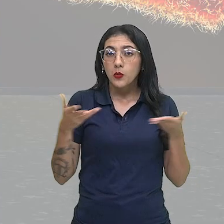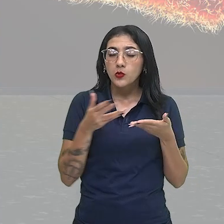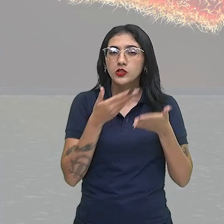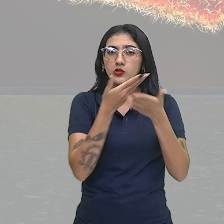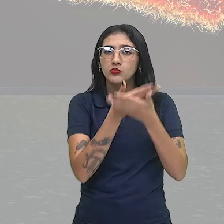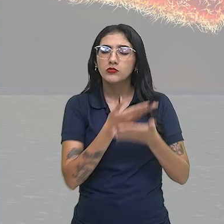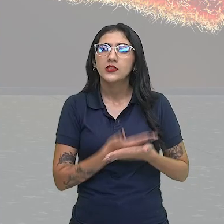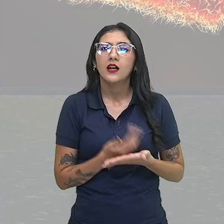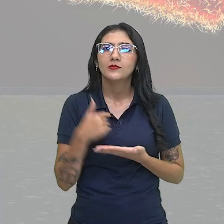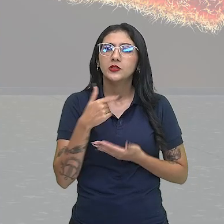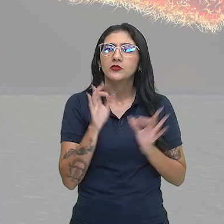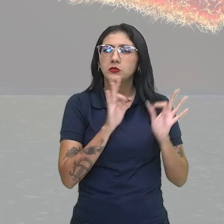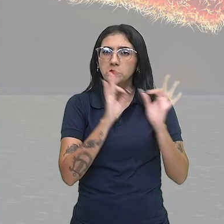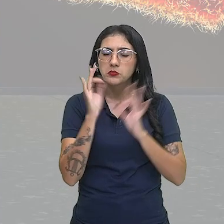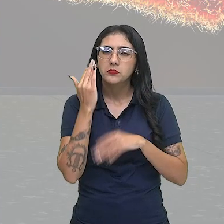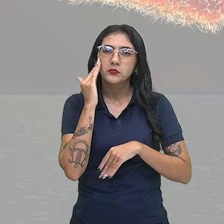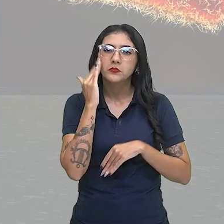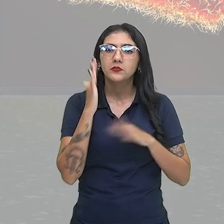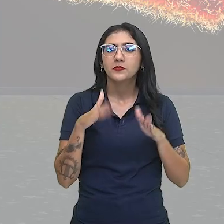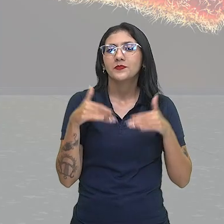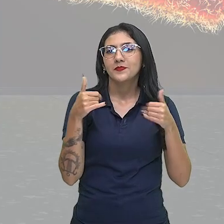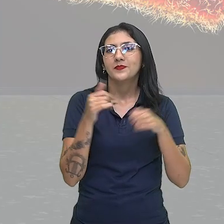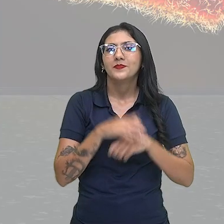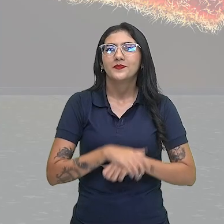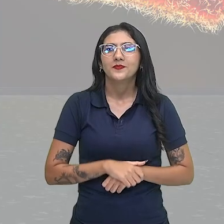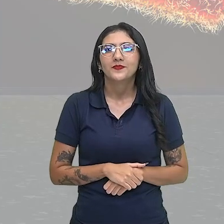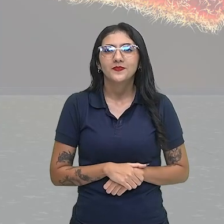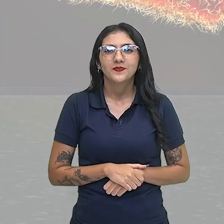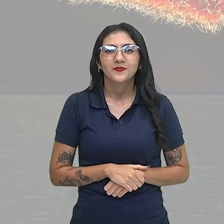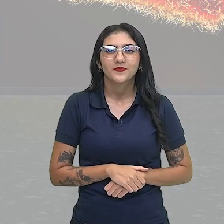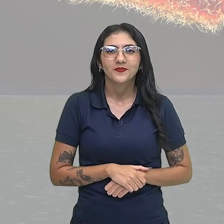pouquinho mais sobre as células.